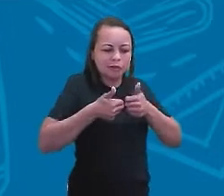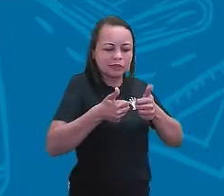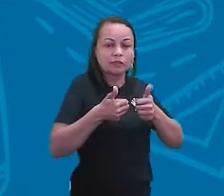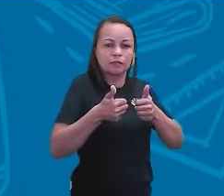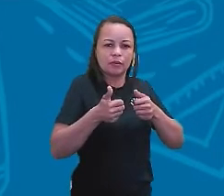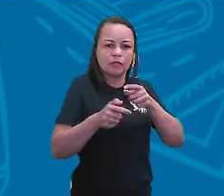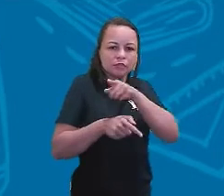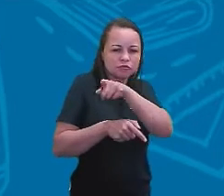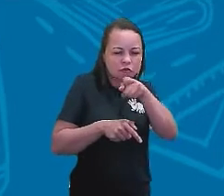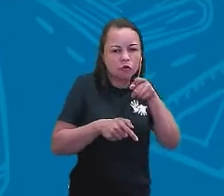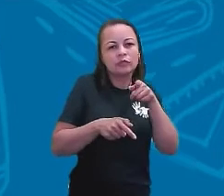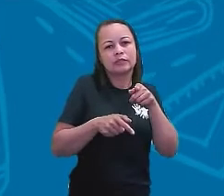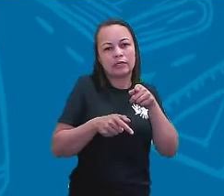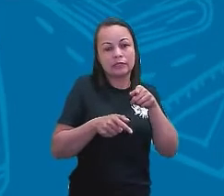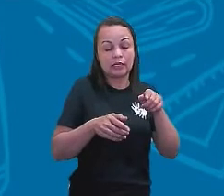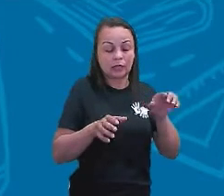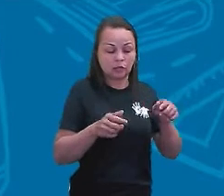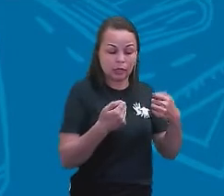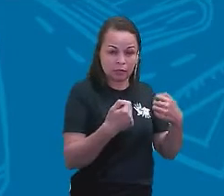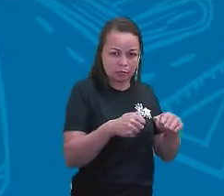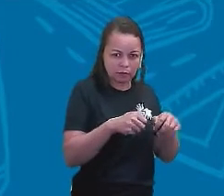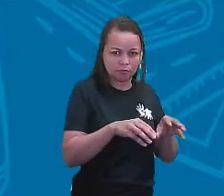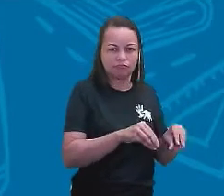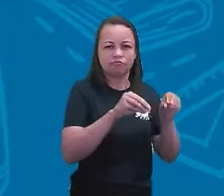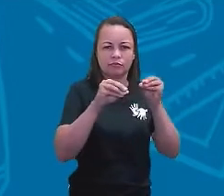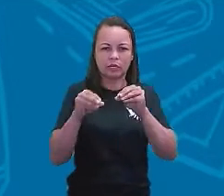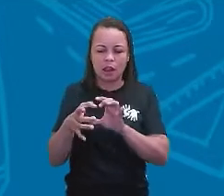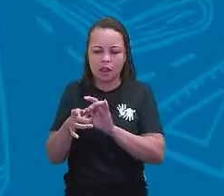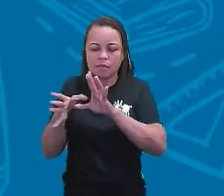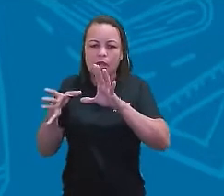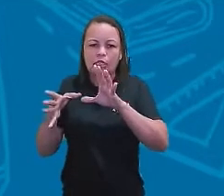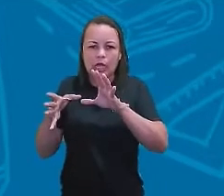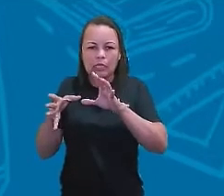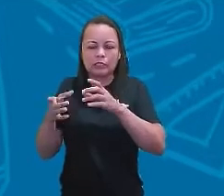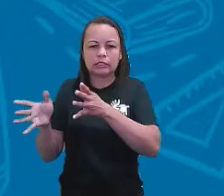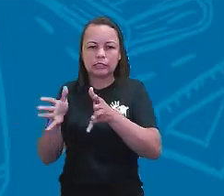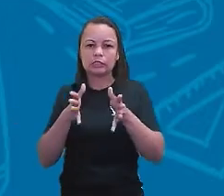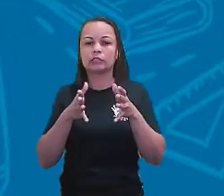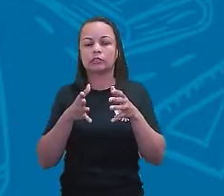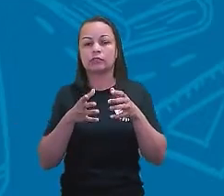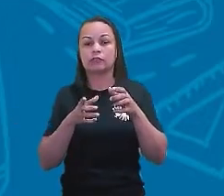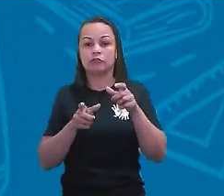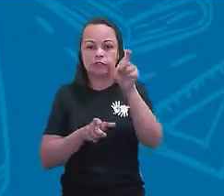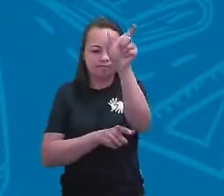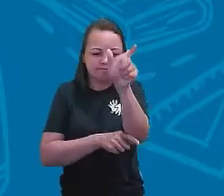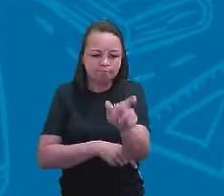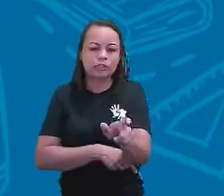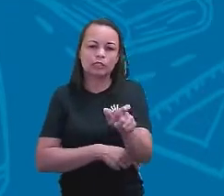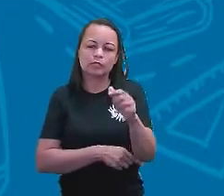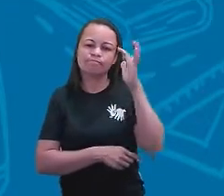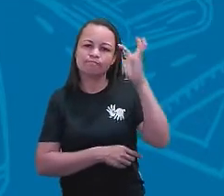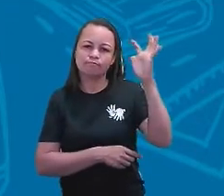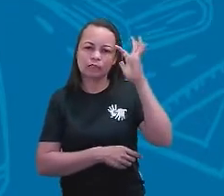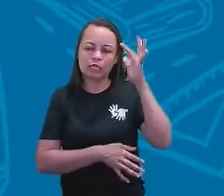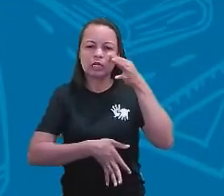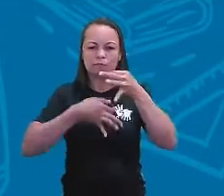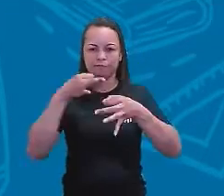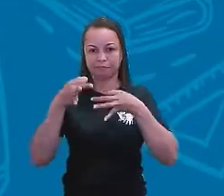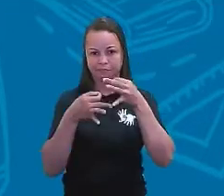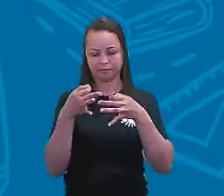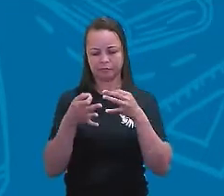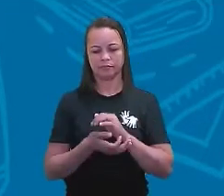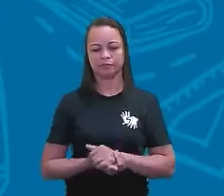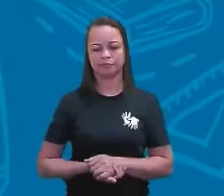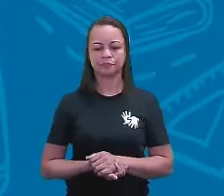você, repito, saia do reino da necessidade para o reino da liberdade. Para que você seja um sujeito crítico e reflexivo. Dito